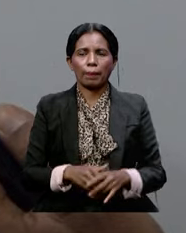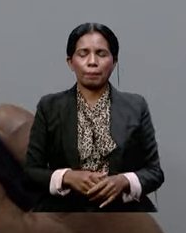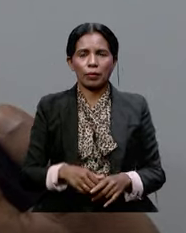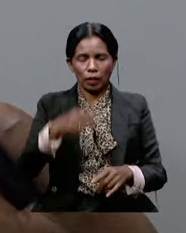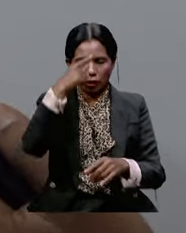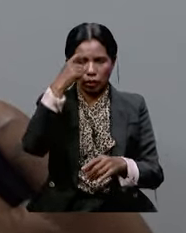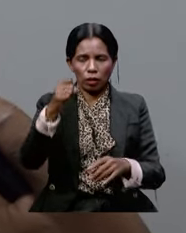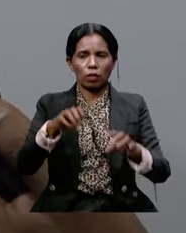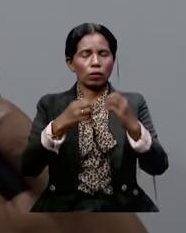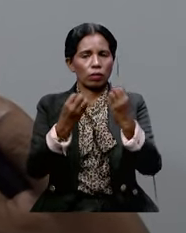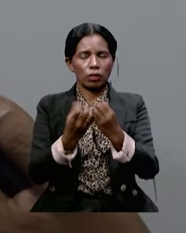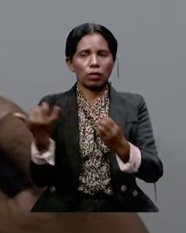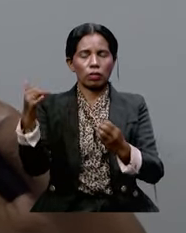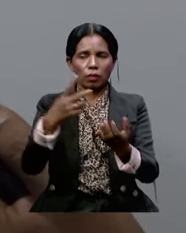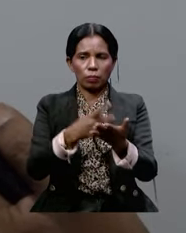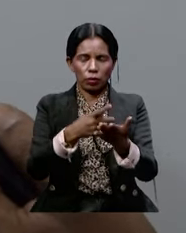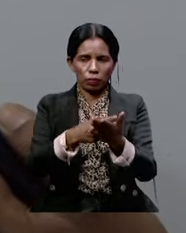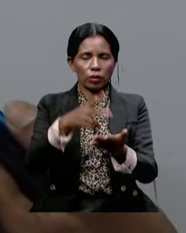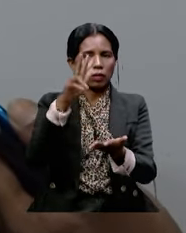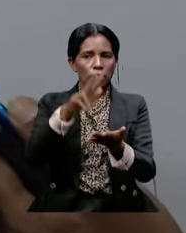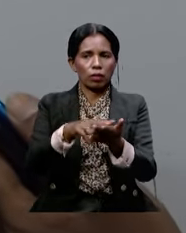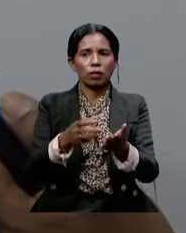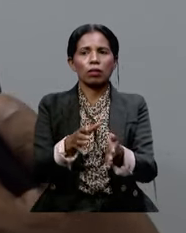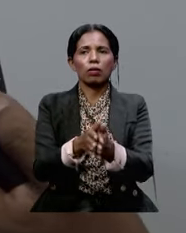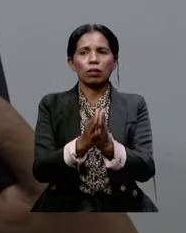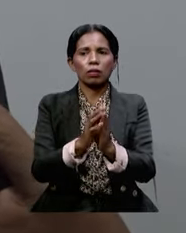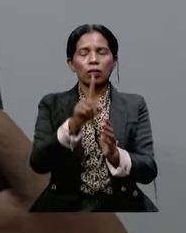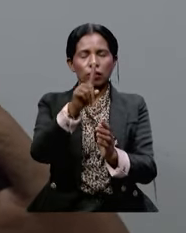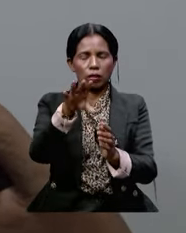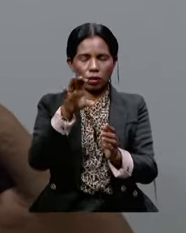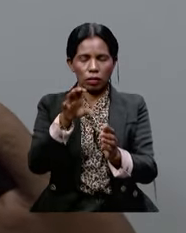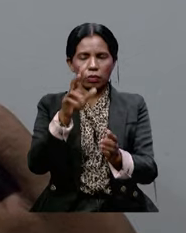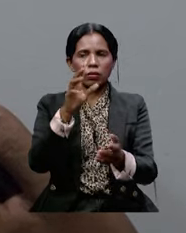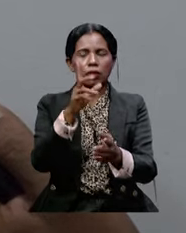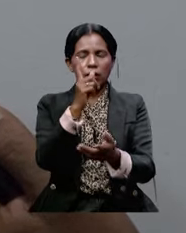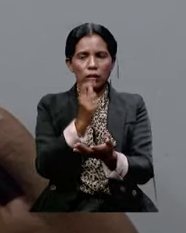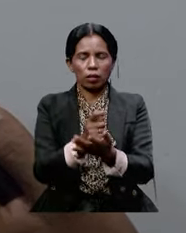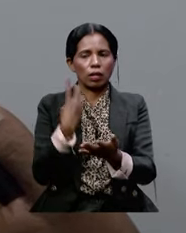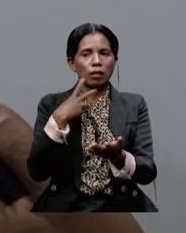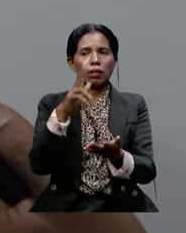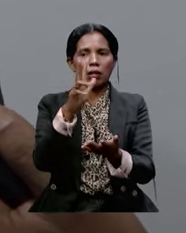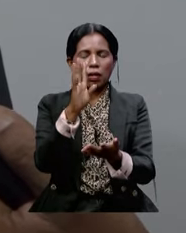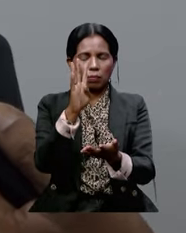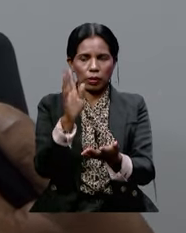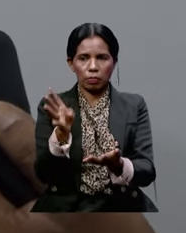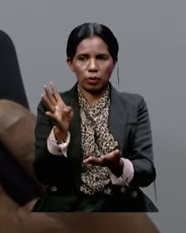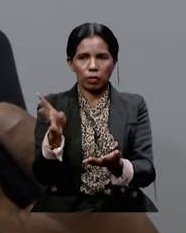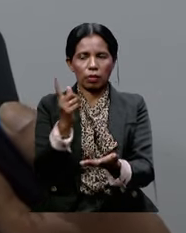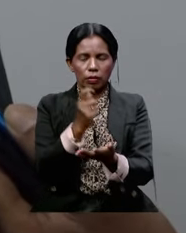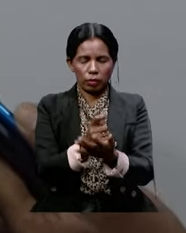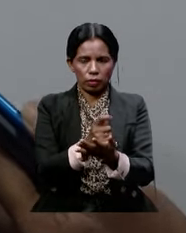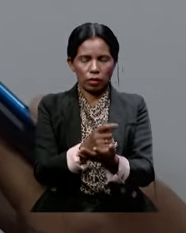Também, a organização ser bem, a proposta passa. Nem o valor, por exemplo, 100 mil. Agora, a minha prova deite é 40 mil, nem tem o